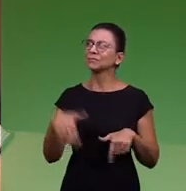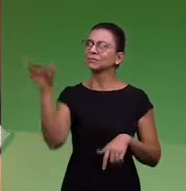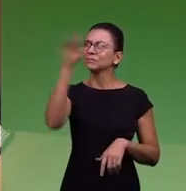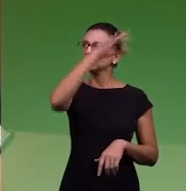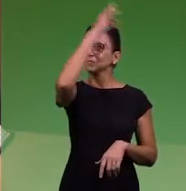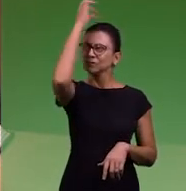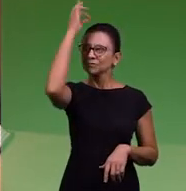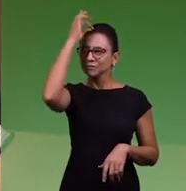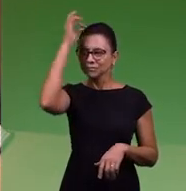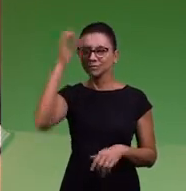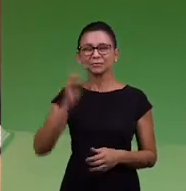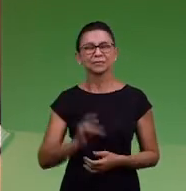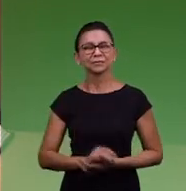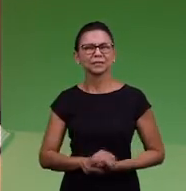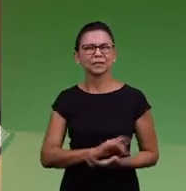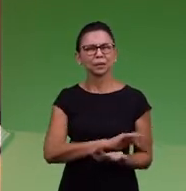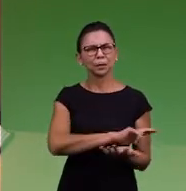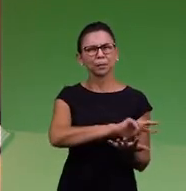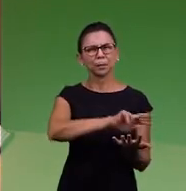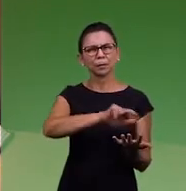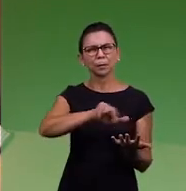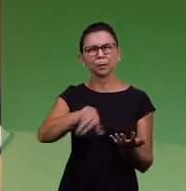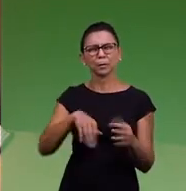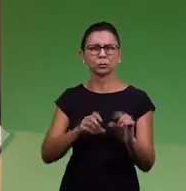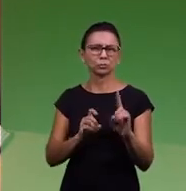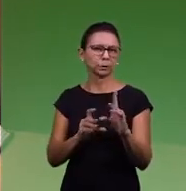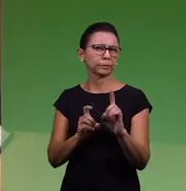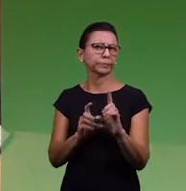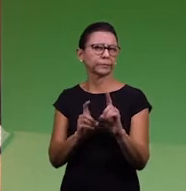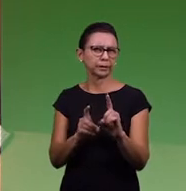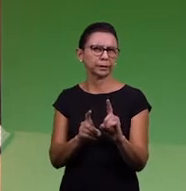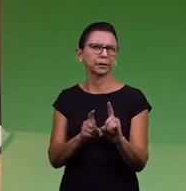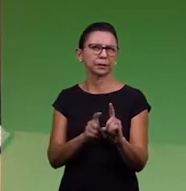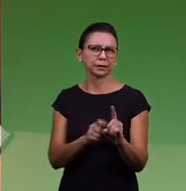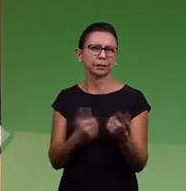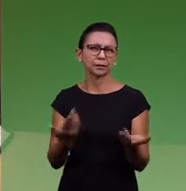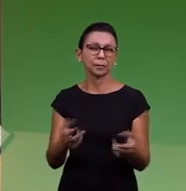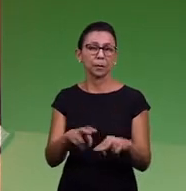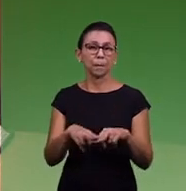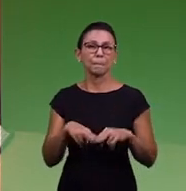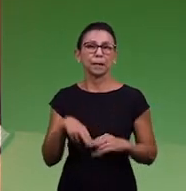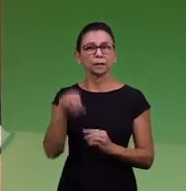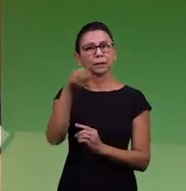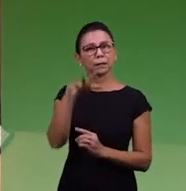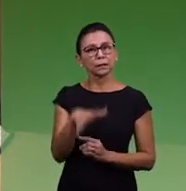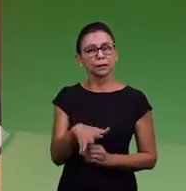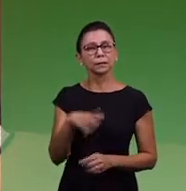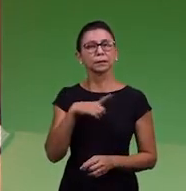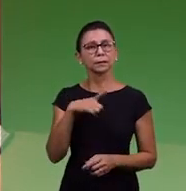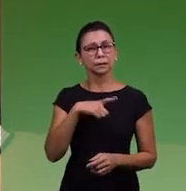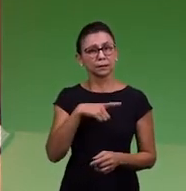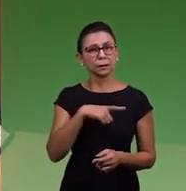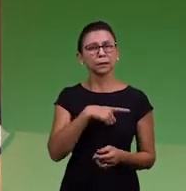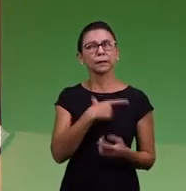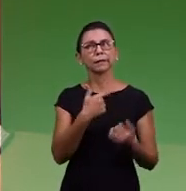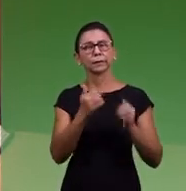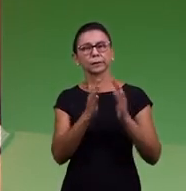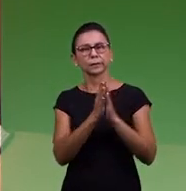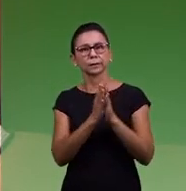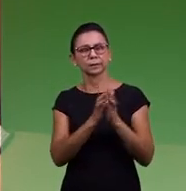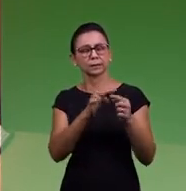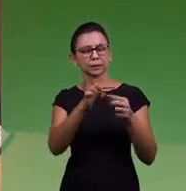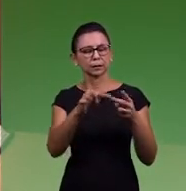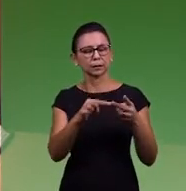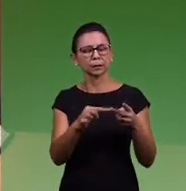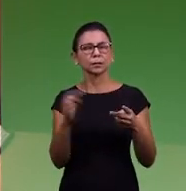Santo na nossa vida. Então, há várias outras doutrinas, por exemplo, os recursos da graça. Tem muito aqui sobre a oração,